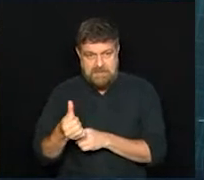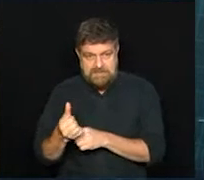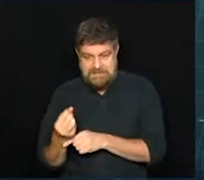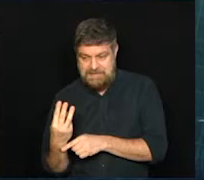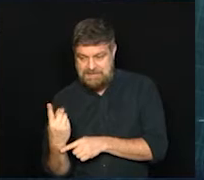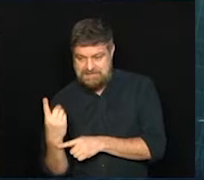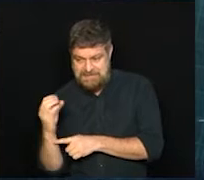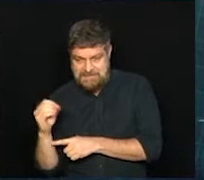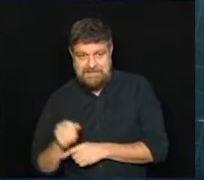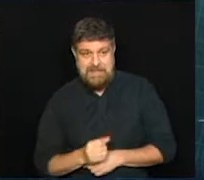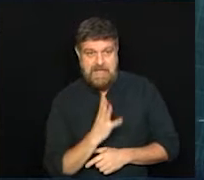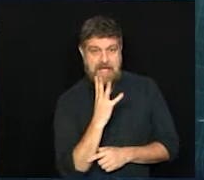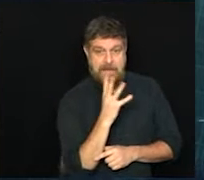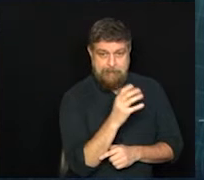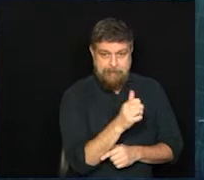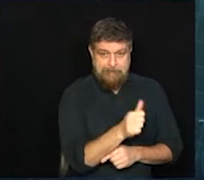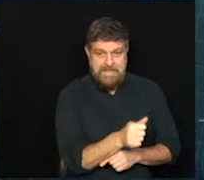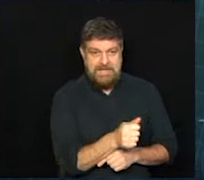26.310, Americana